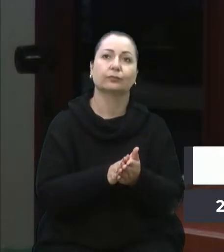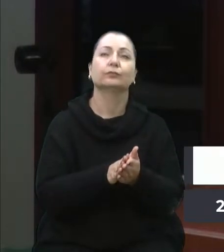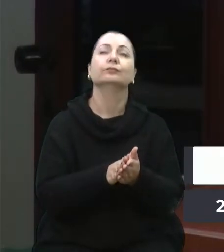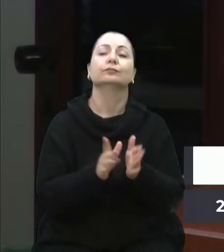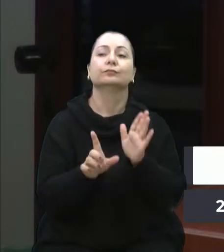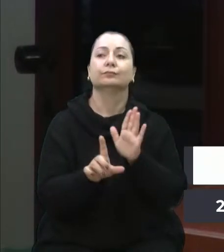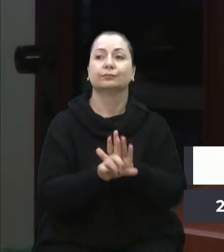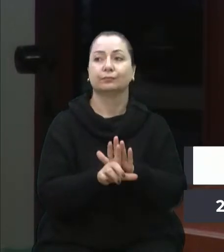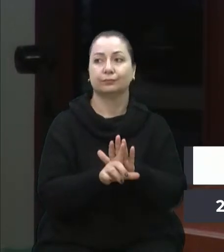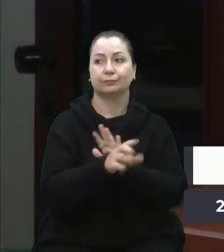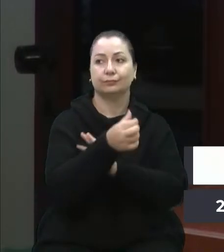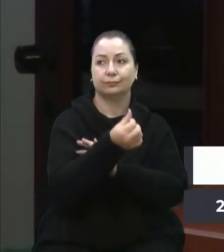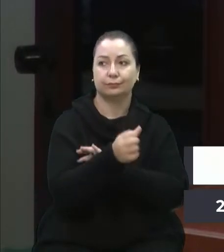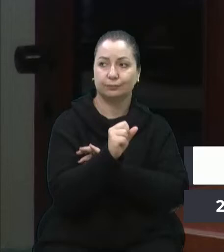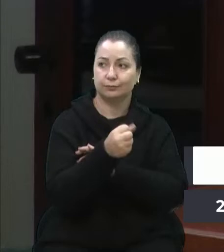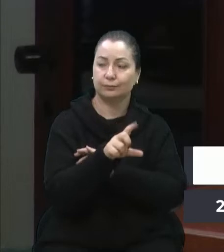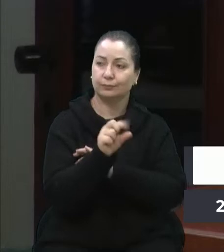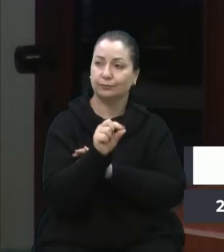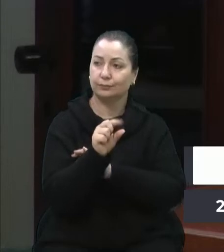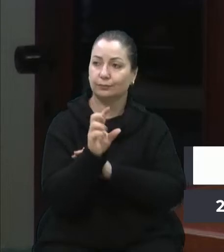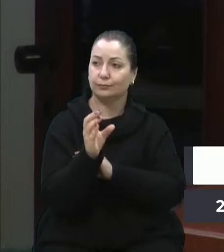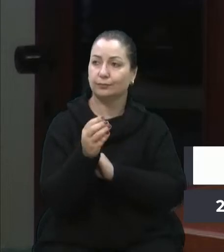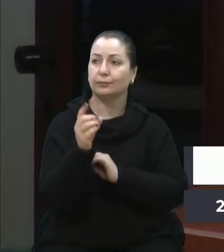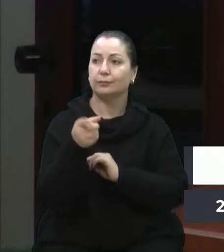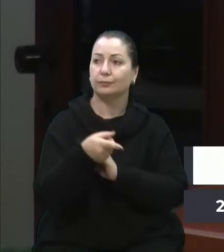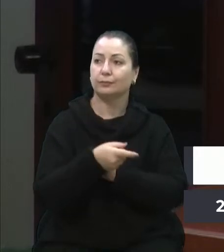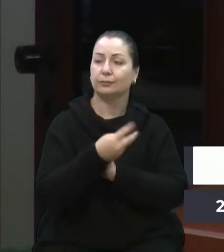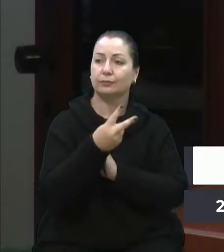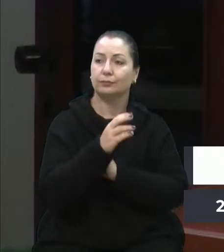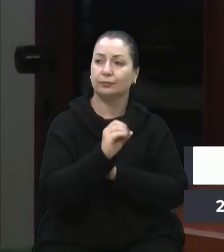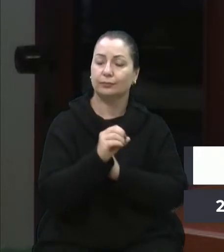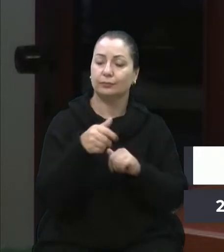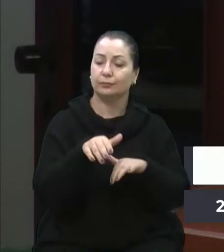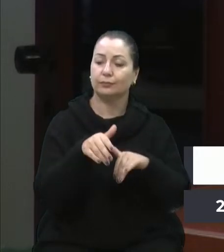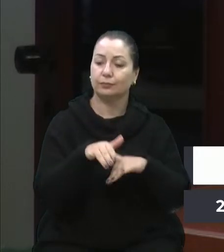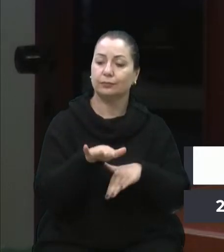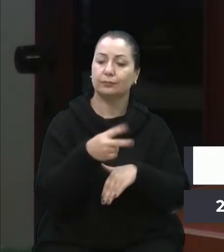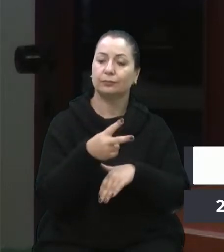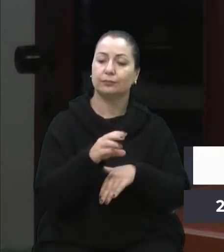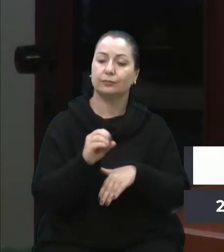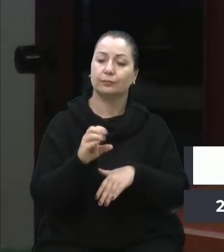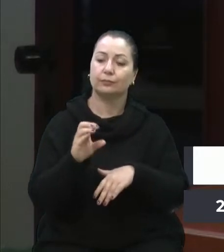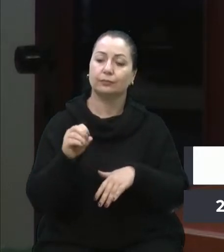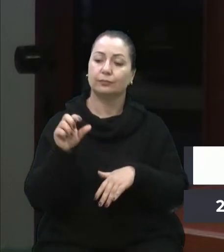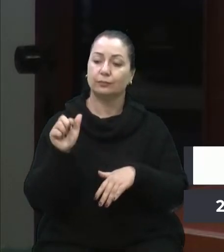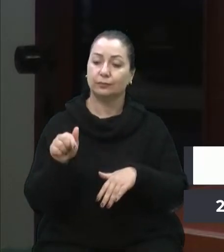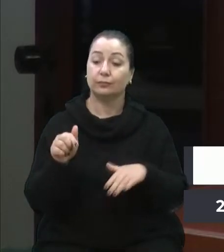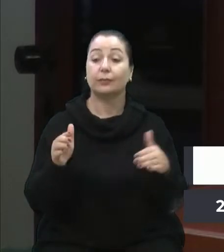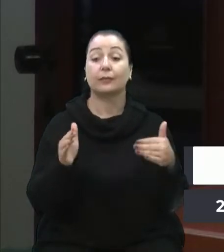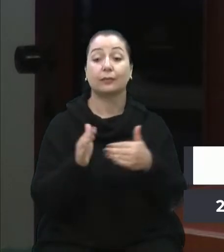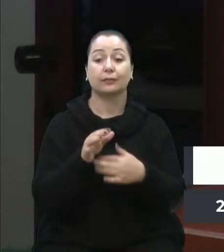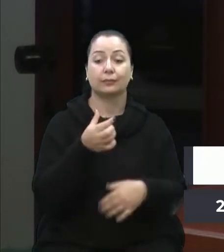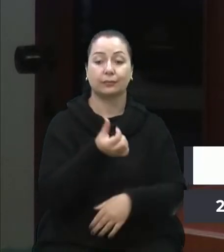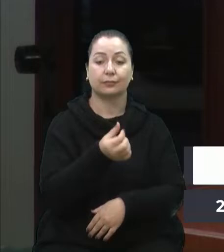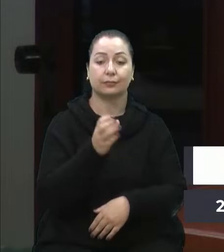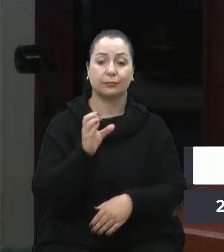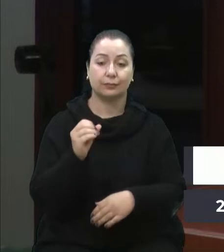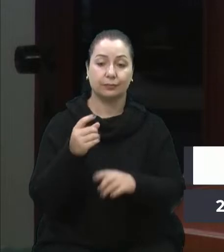número 6.810, de 20 de setembro de 2007, em até 60 parcelas. Forma reta no